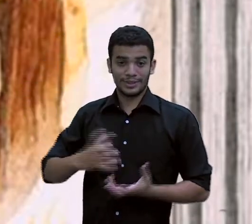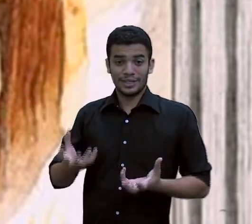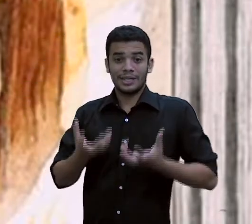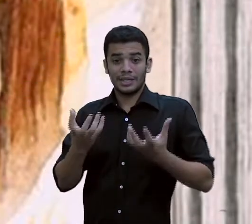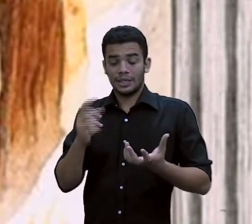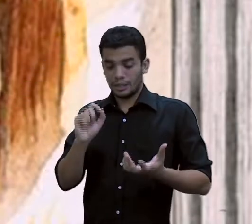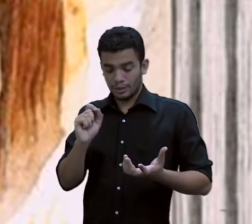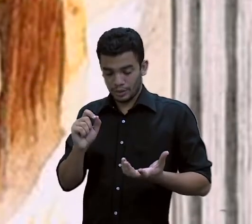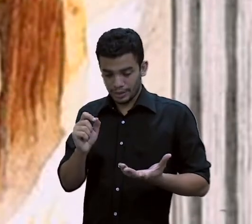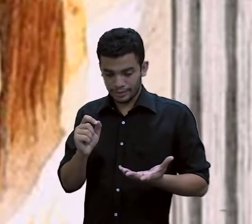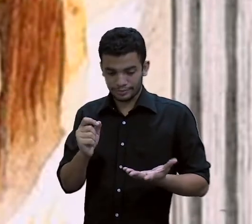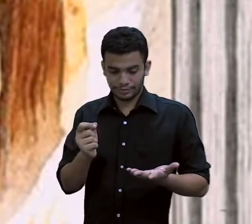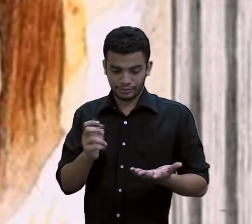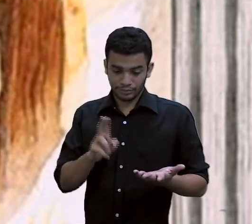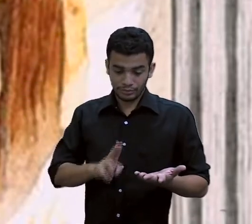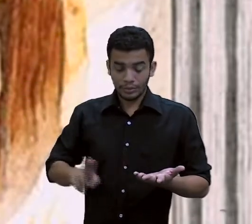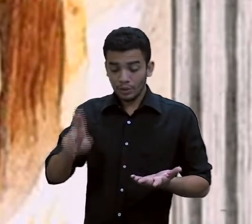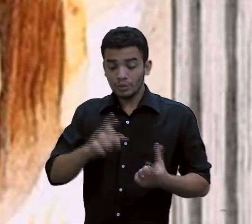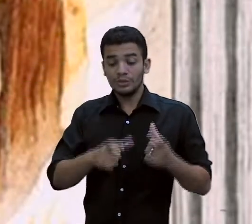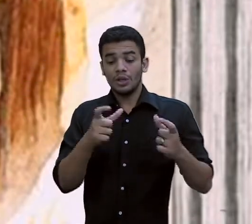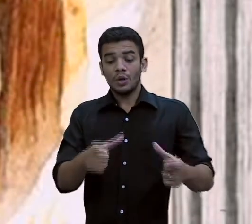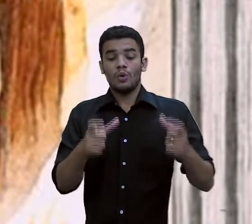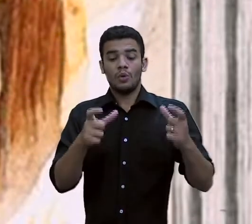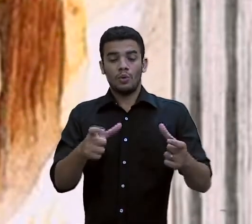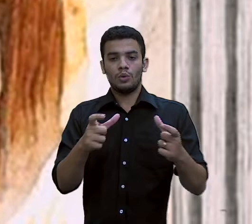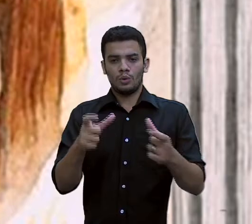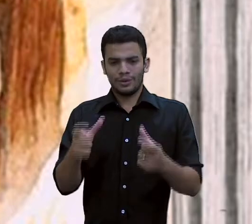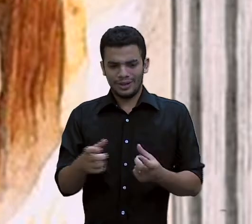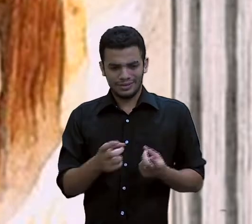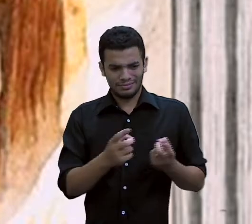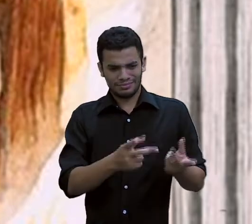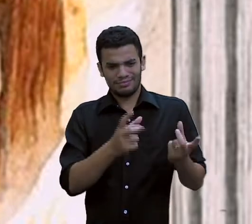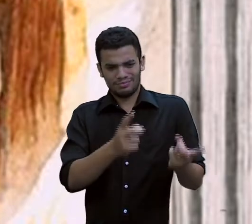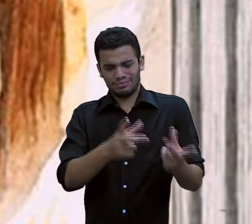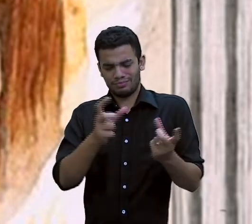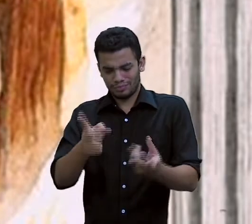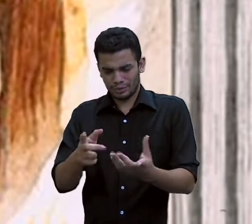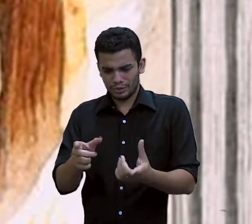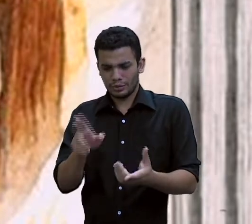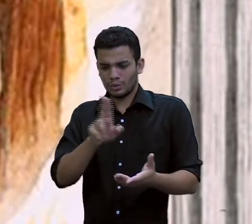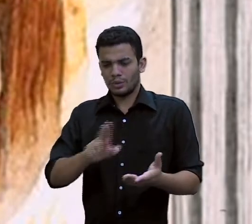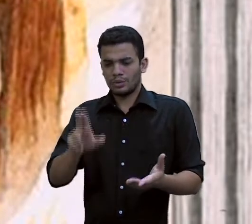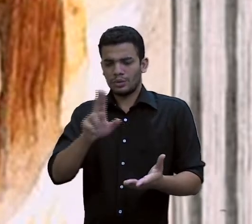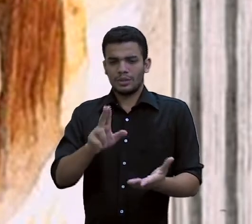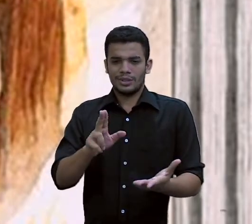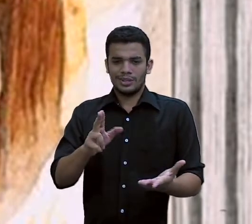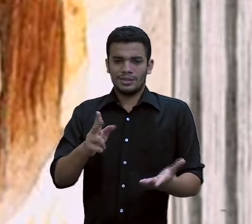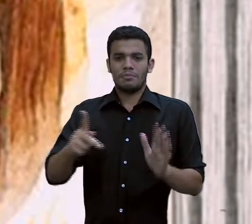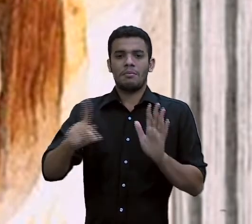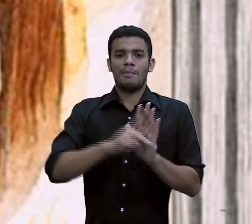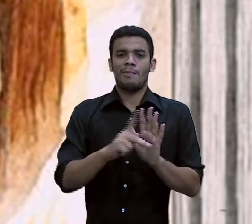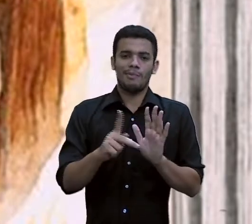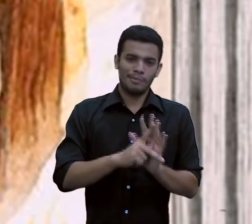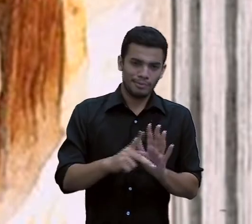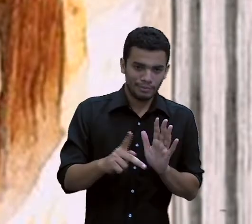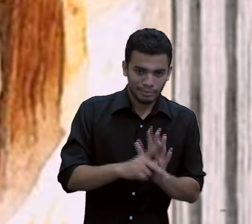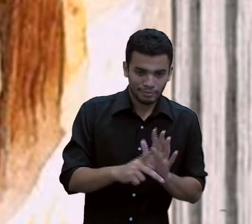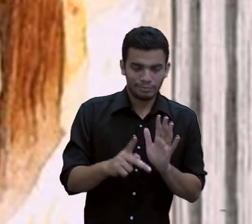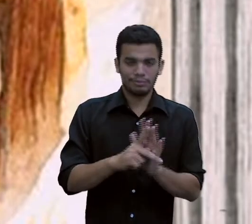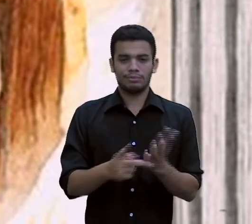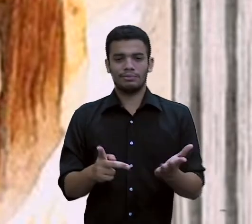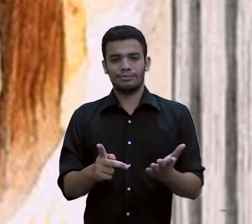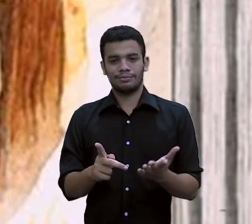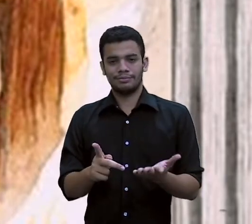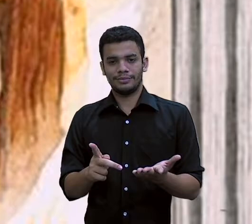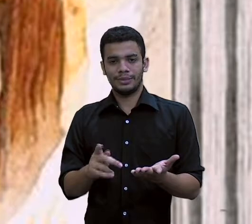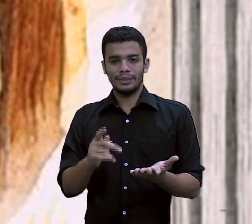mercado oblíquo. E foi assim que, no final do século XVII e início do XVIII, o trajeto entre Buenos Aires